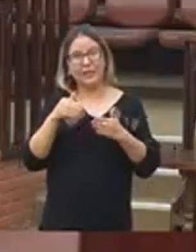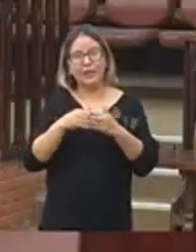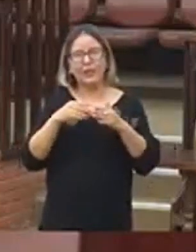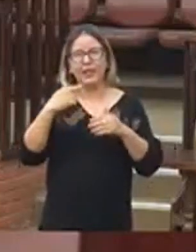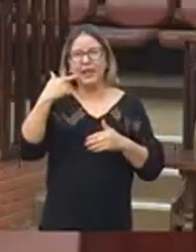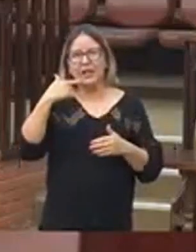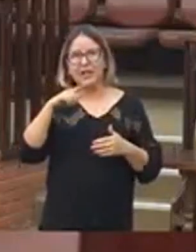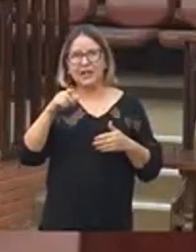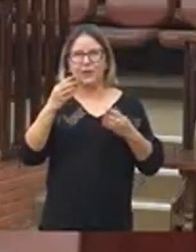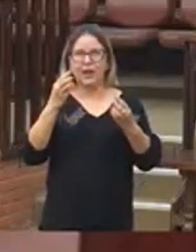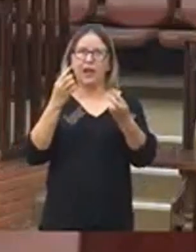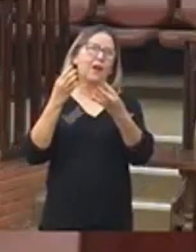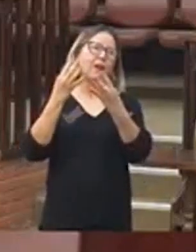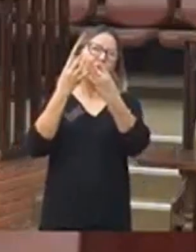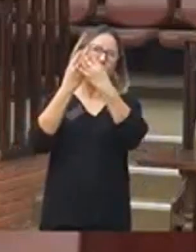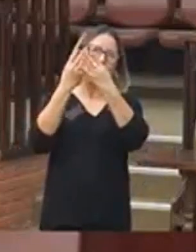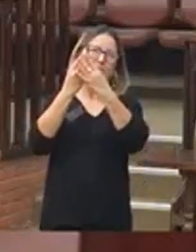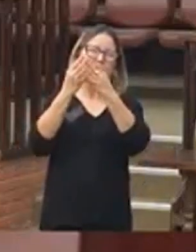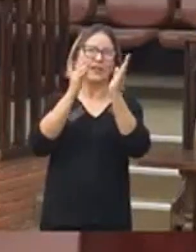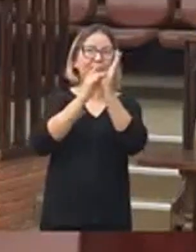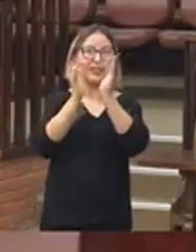para a glória do seu nome.